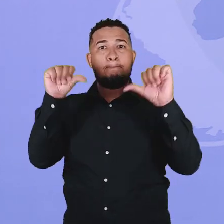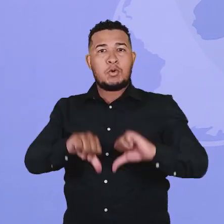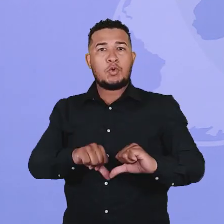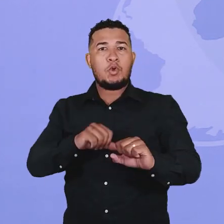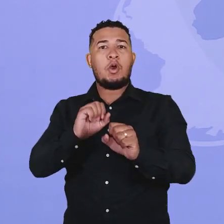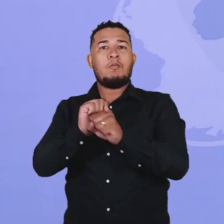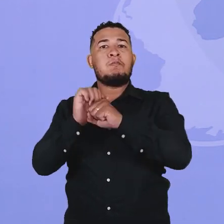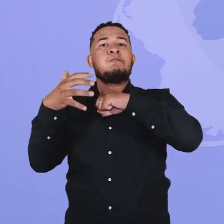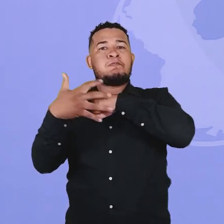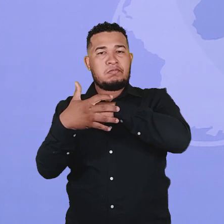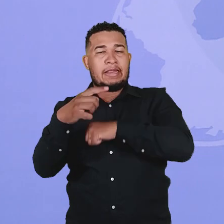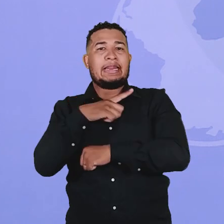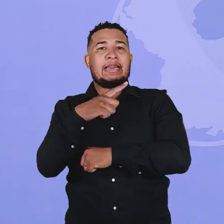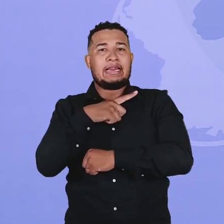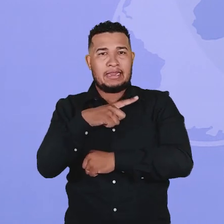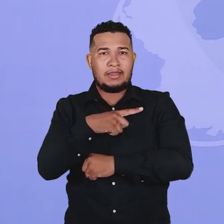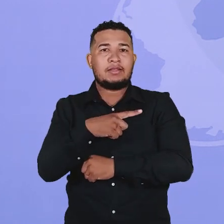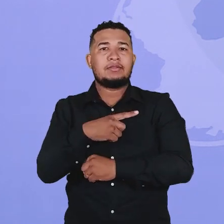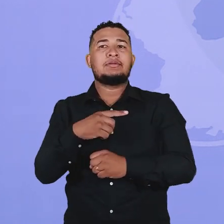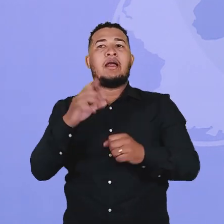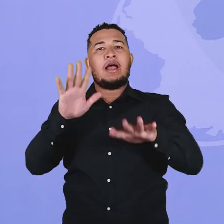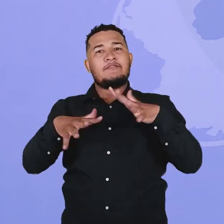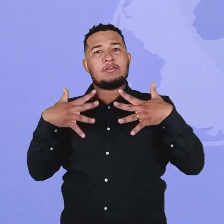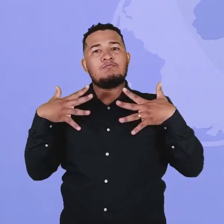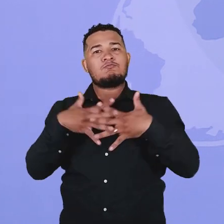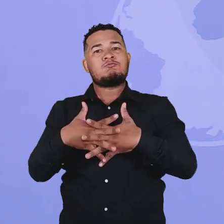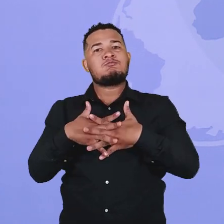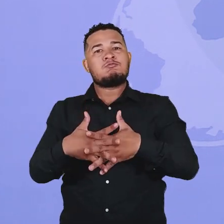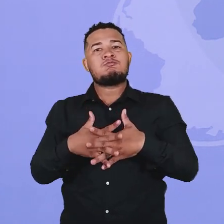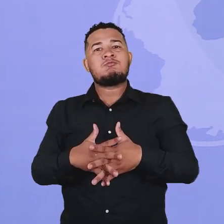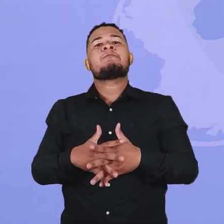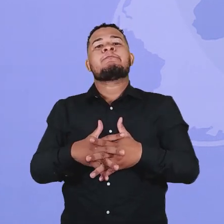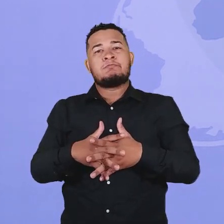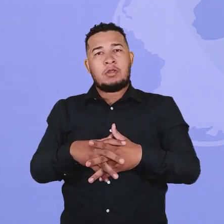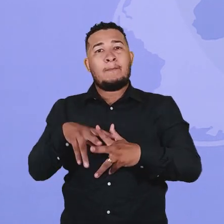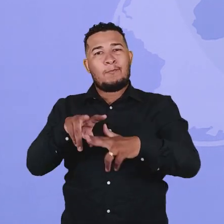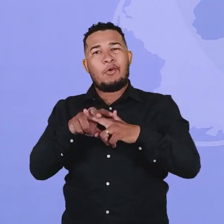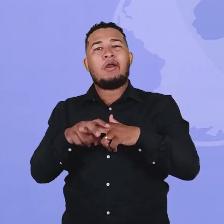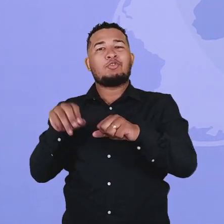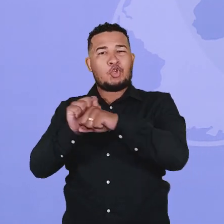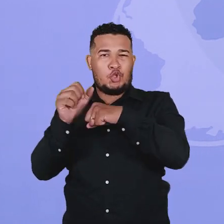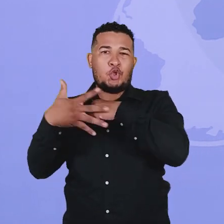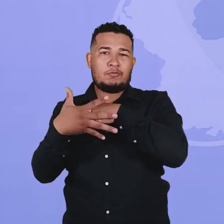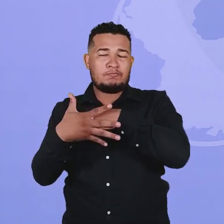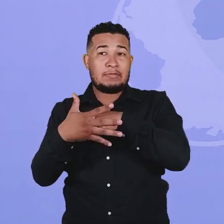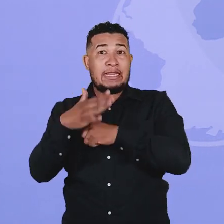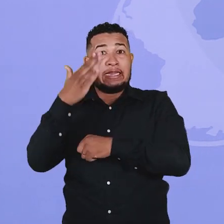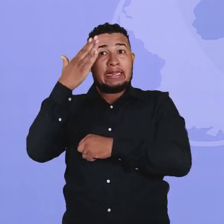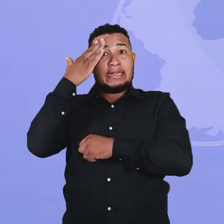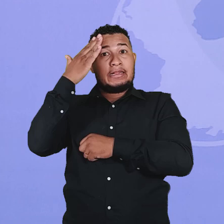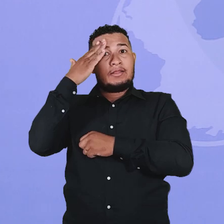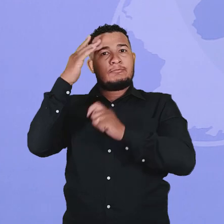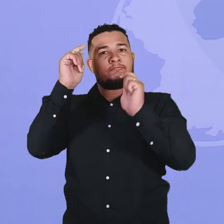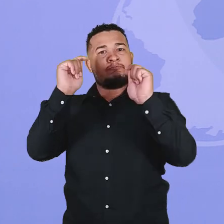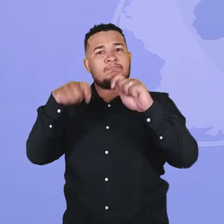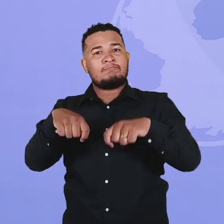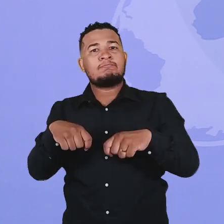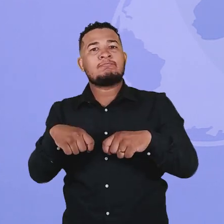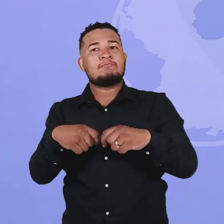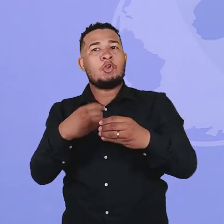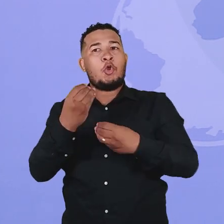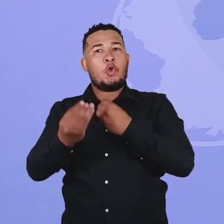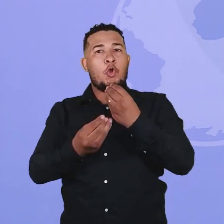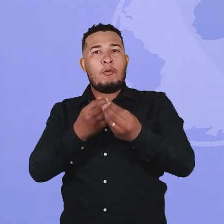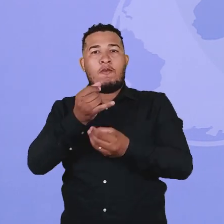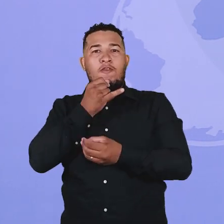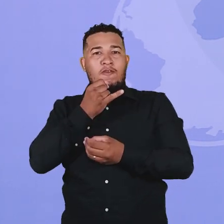relacionadas, essas comorbidades que podem causar complexidades maiores acerca do Covid-19, você começa a entender